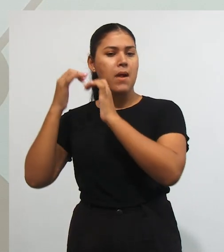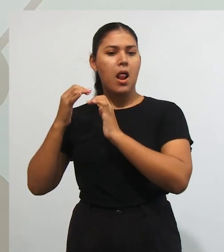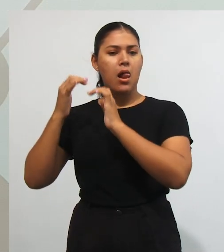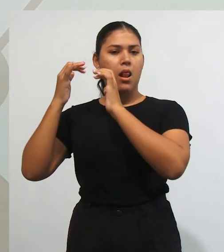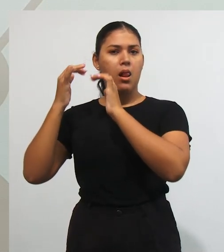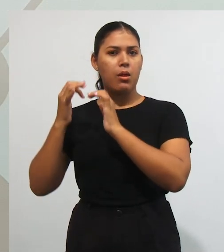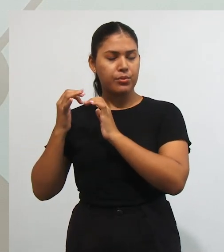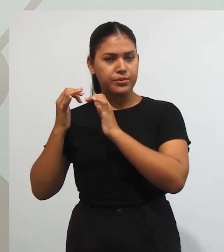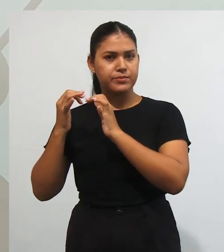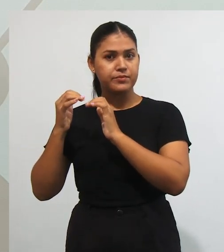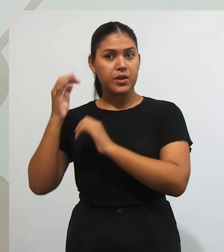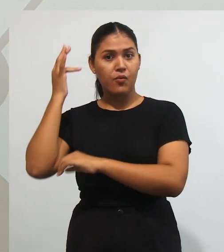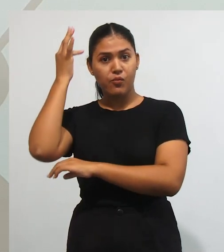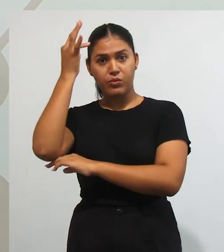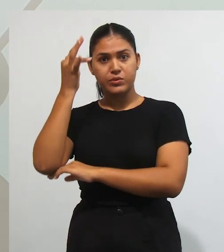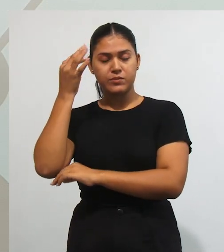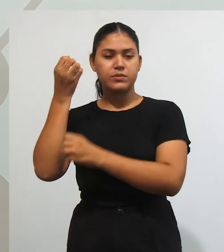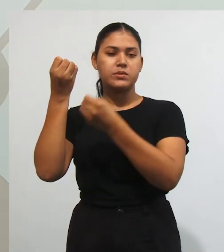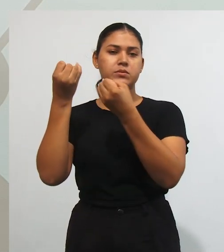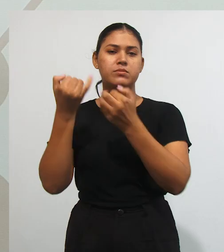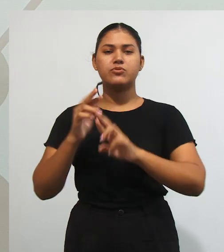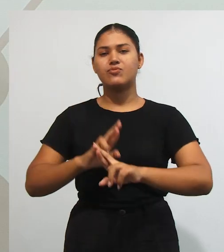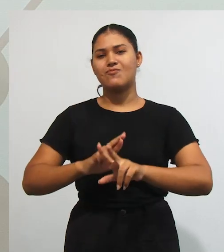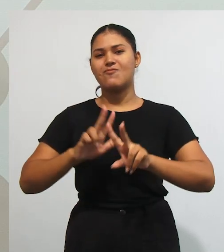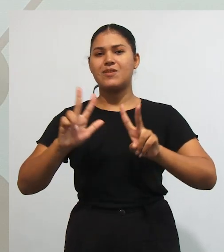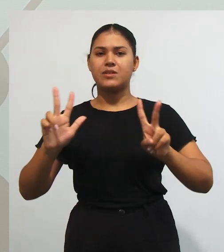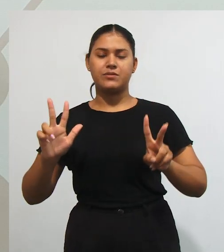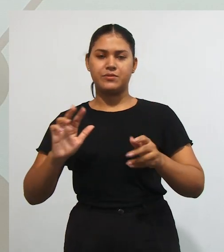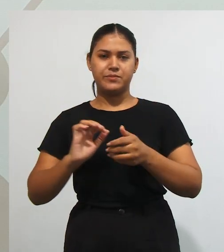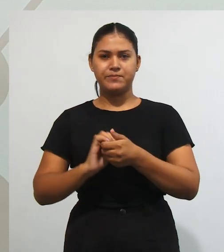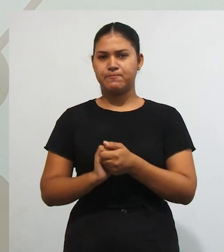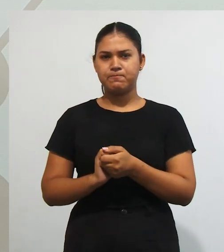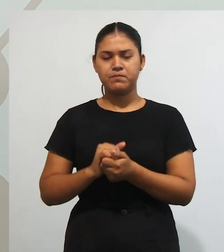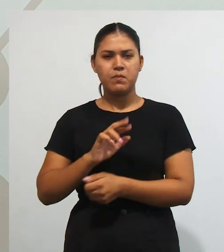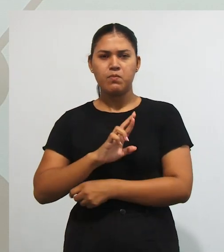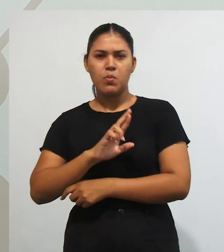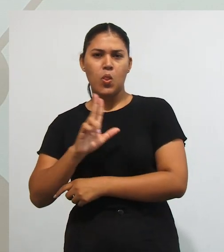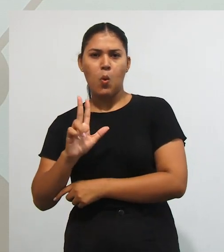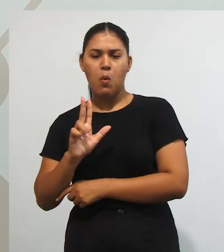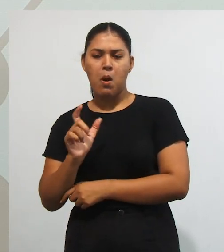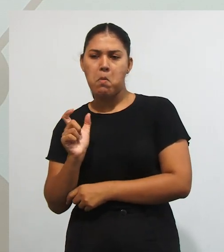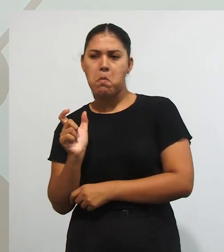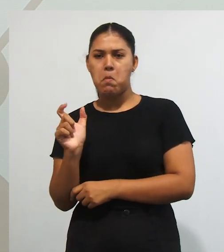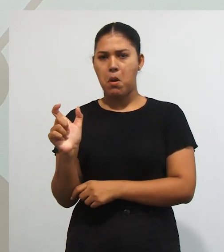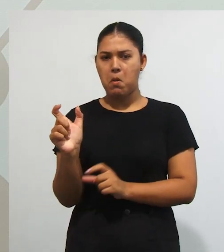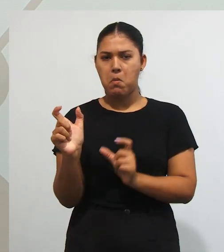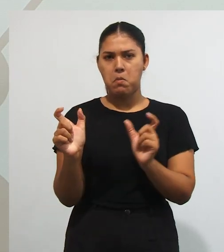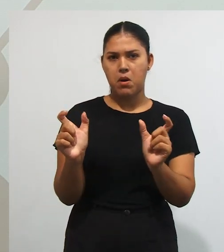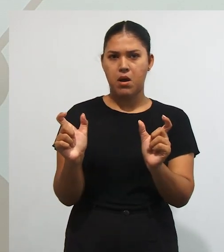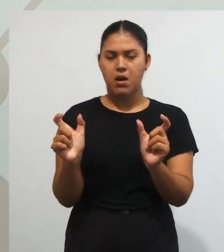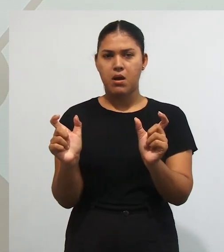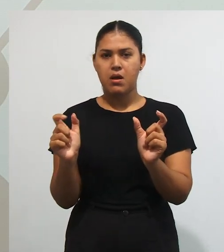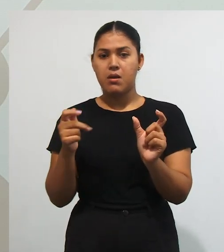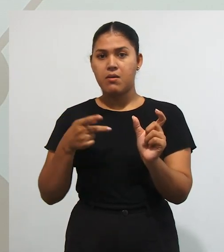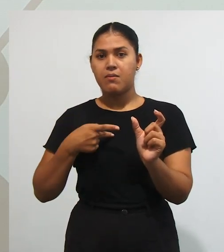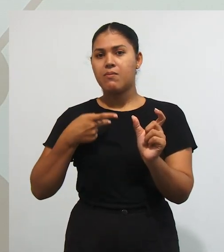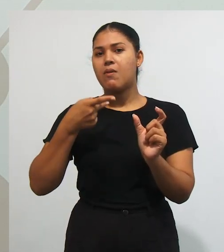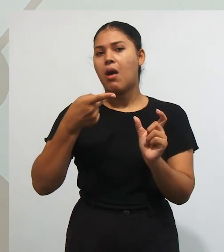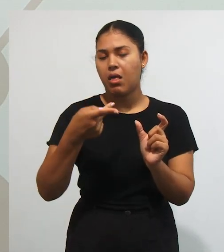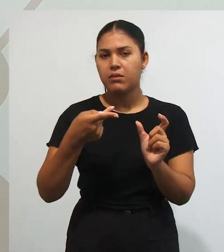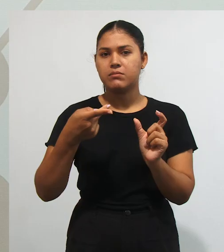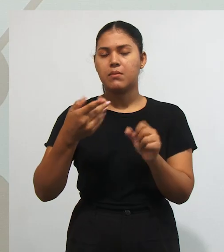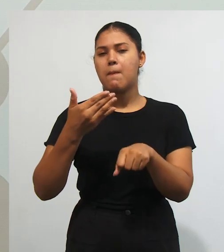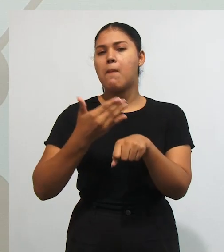A filosofia da linguagem entende exatamente o contrário. Não é a expressão, né, a expressão aqui,